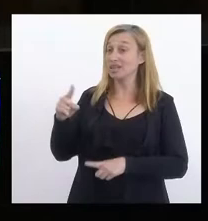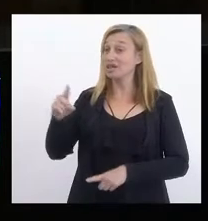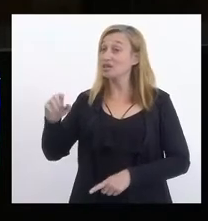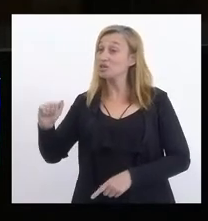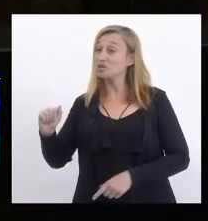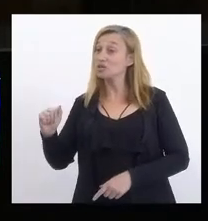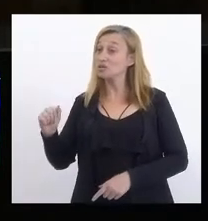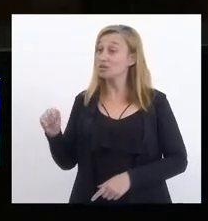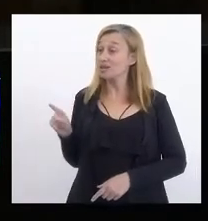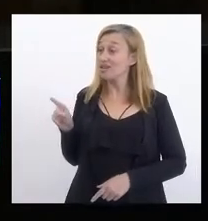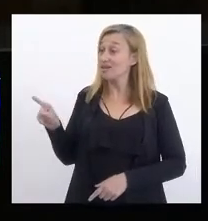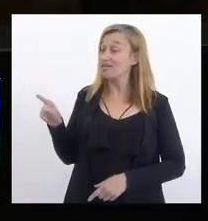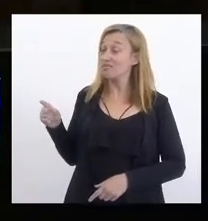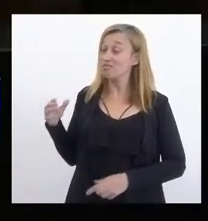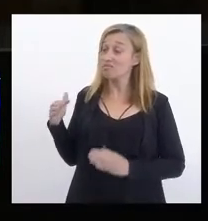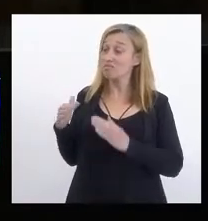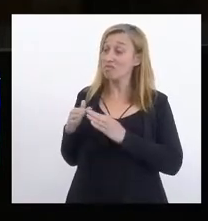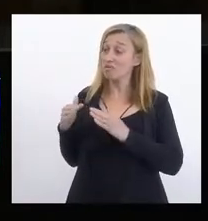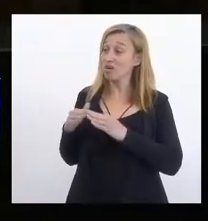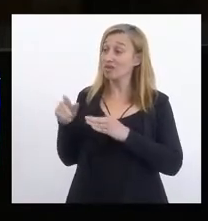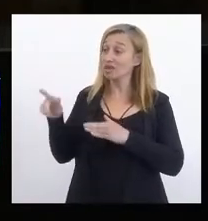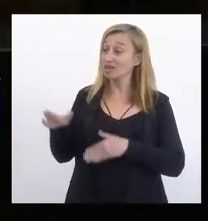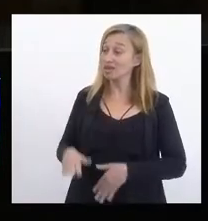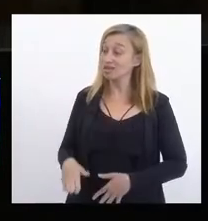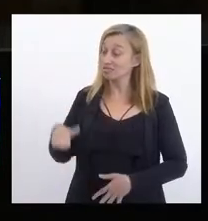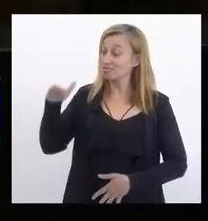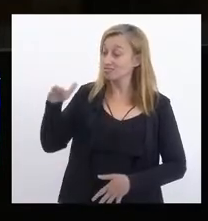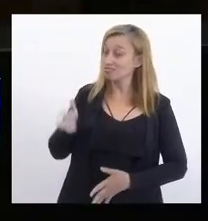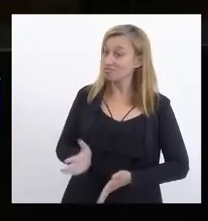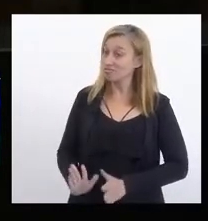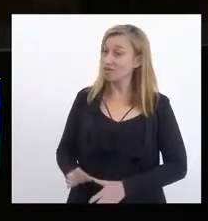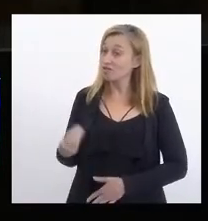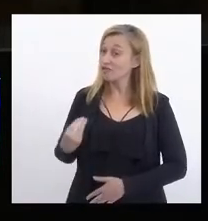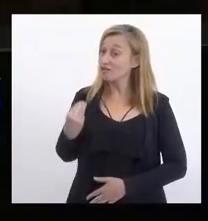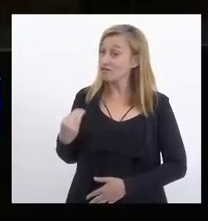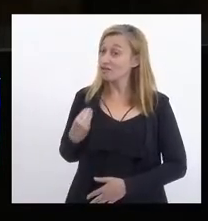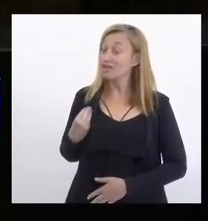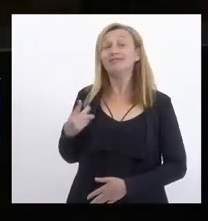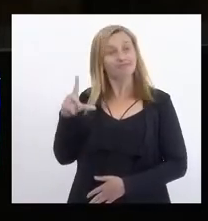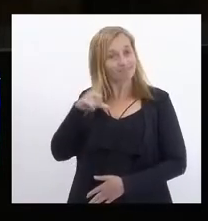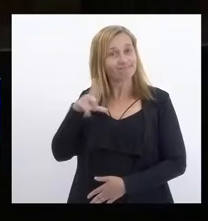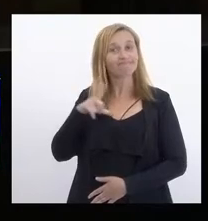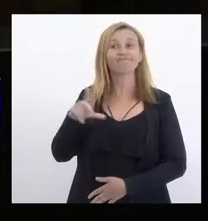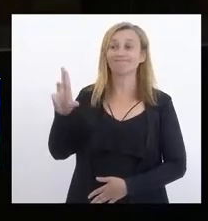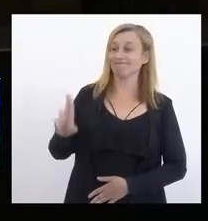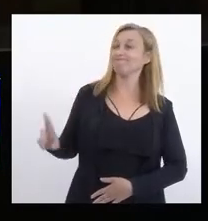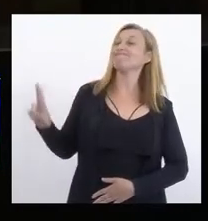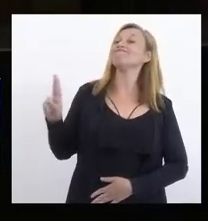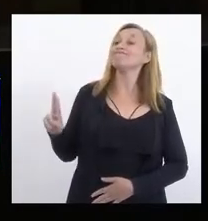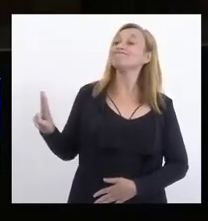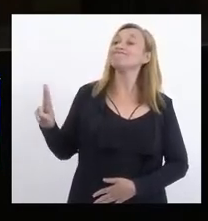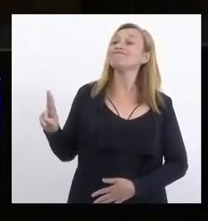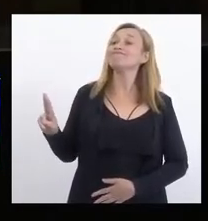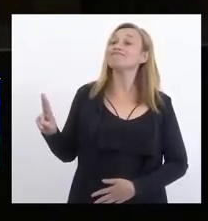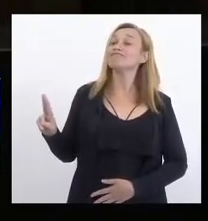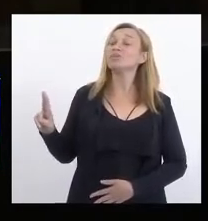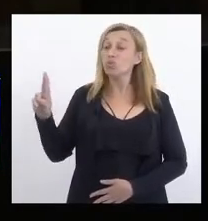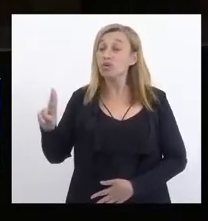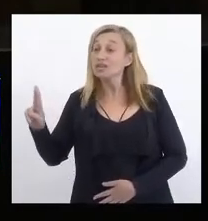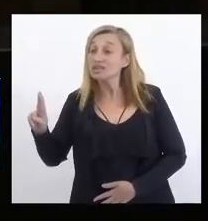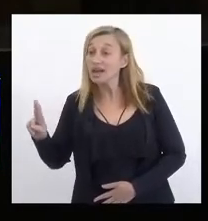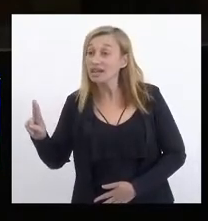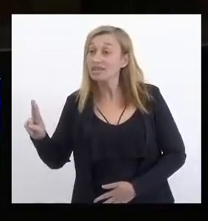ele mora, a zona onde ele foi criado, a zona onde ele vive, tem, inclusive, uma universidade. Universidade